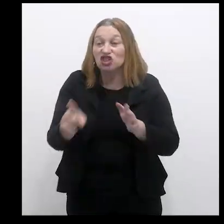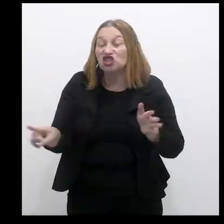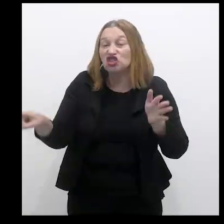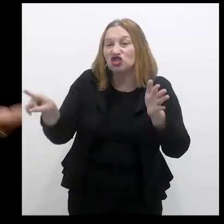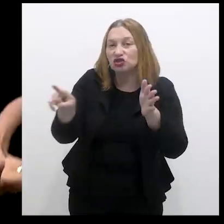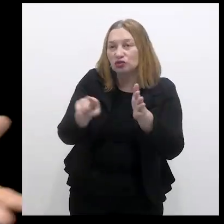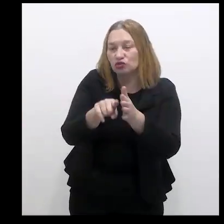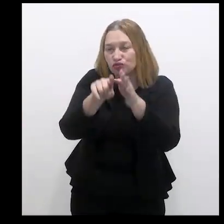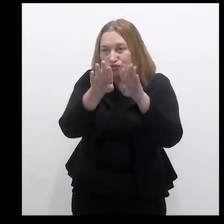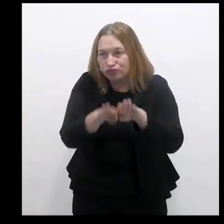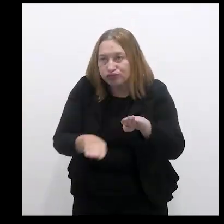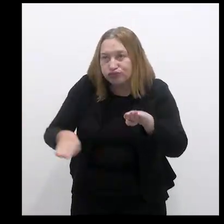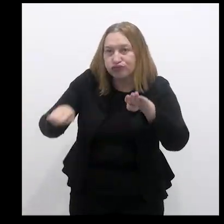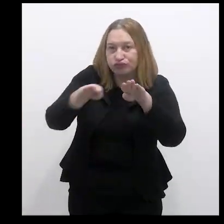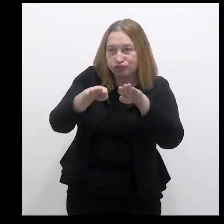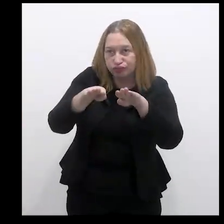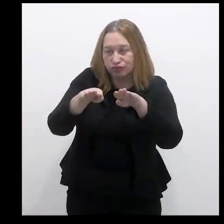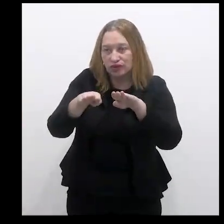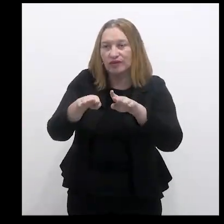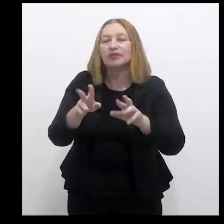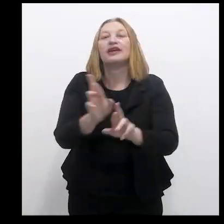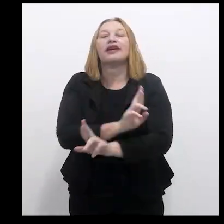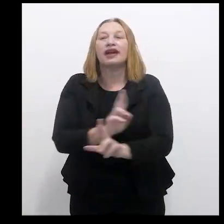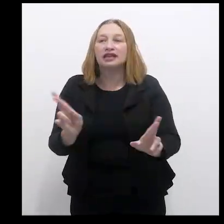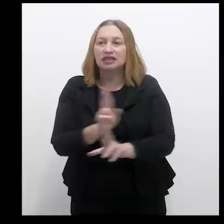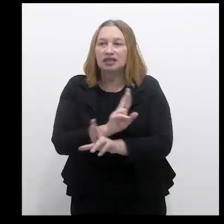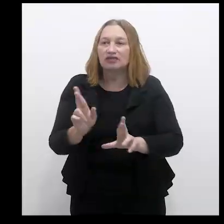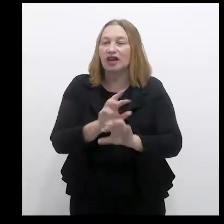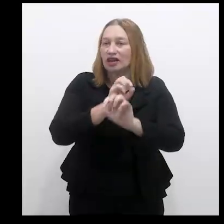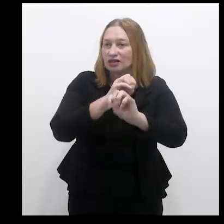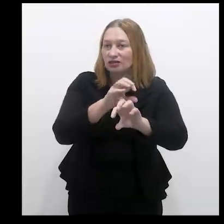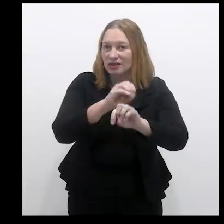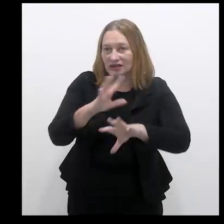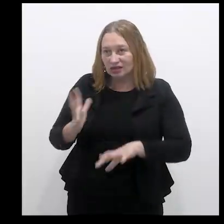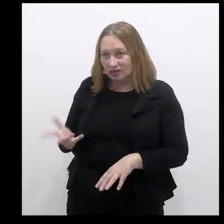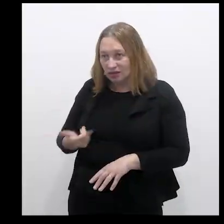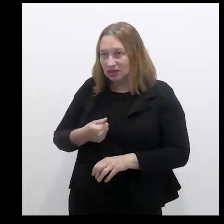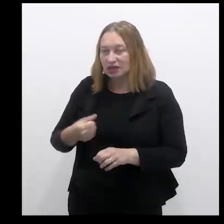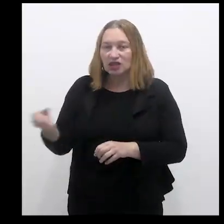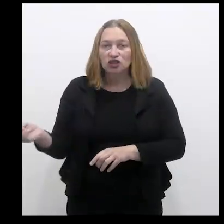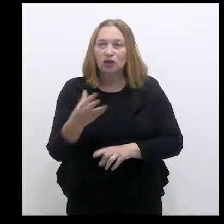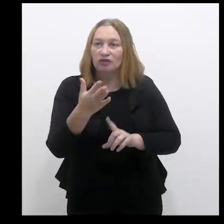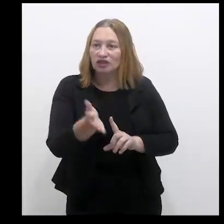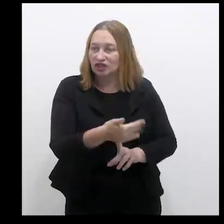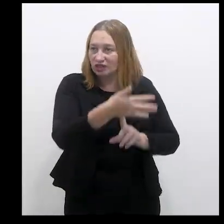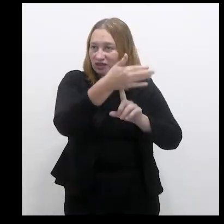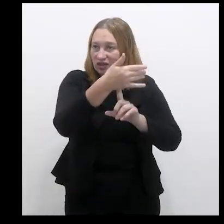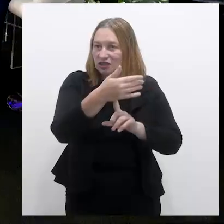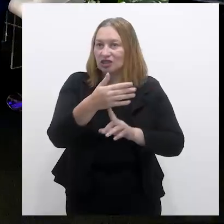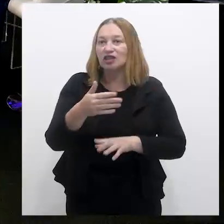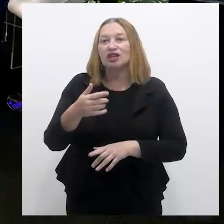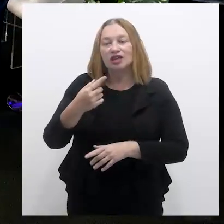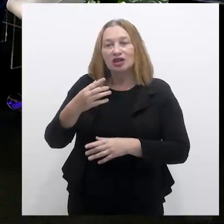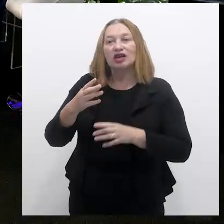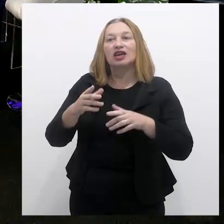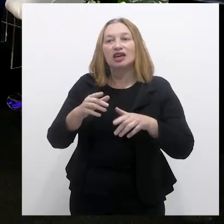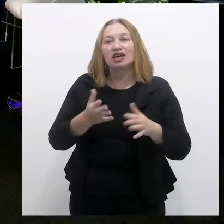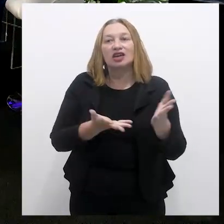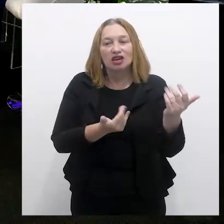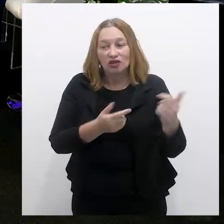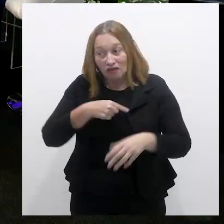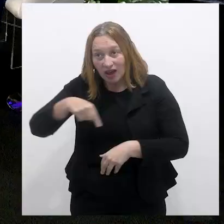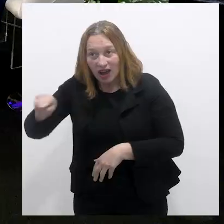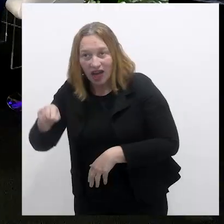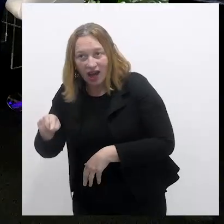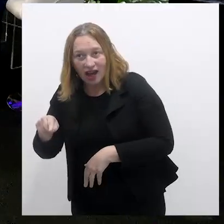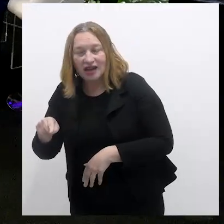essa desigualdade social relativa à educação de qualidade e relativa às novas tecnologias. E a garotada vai lá e comparece.